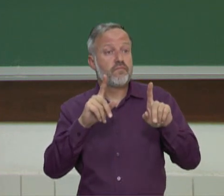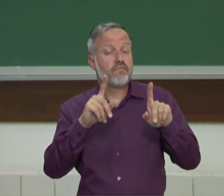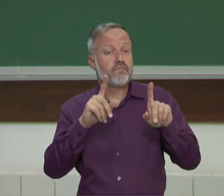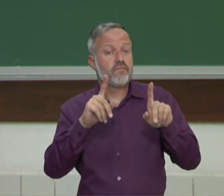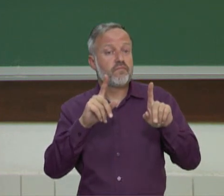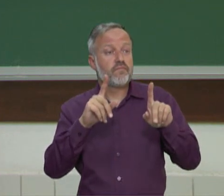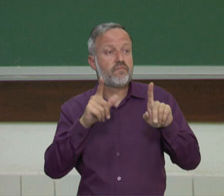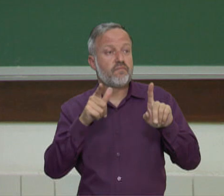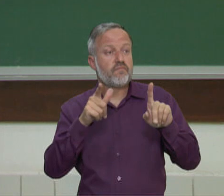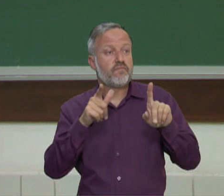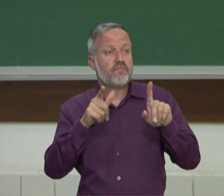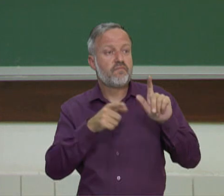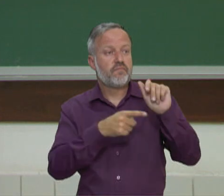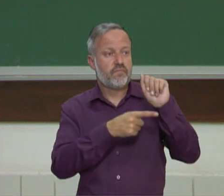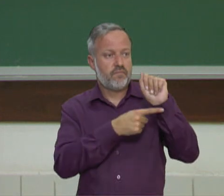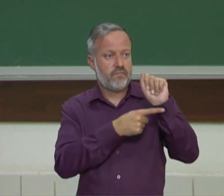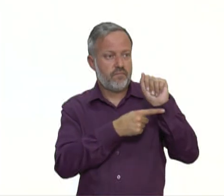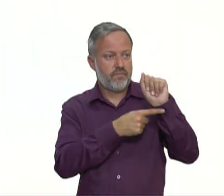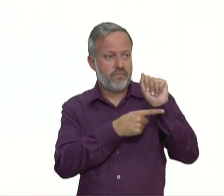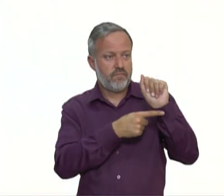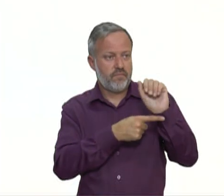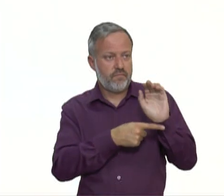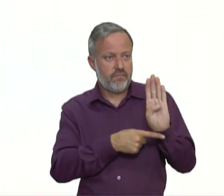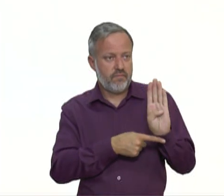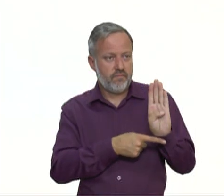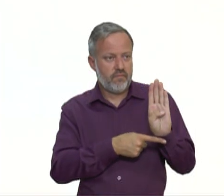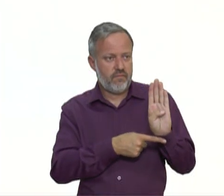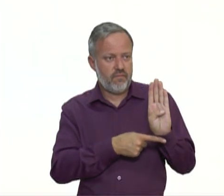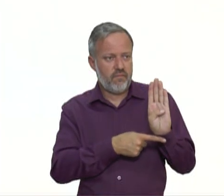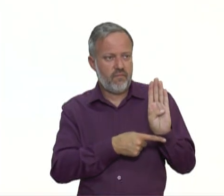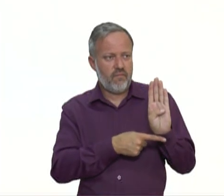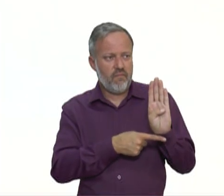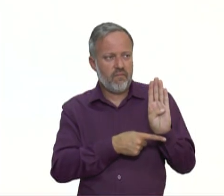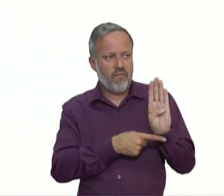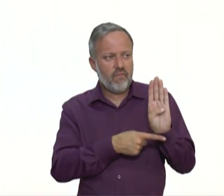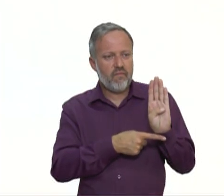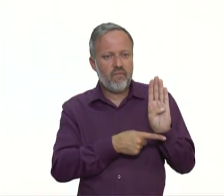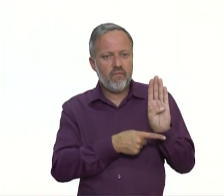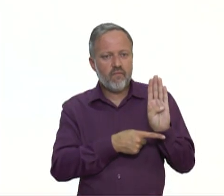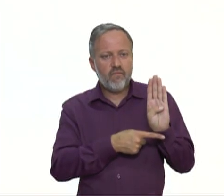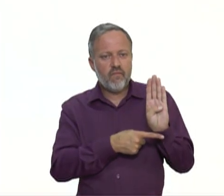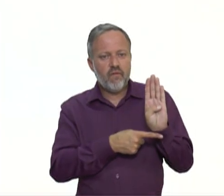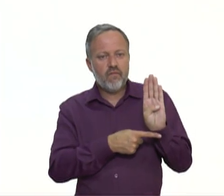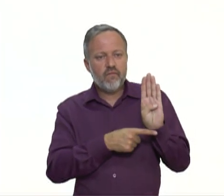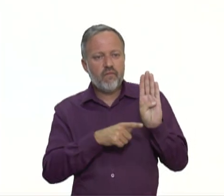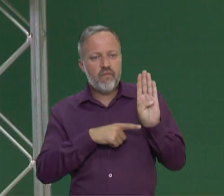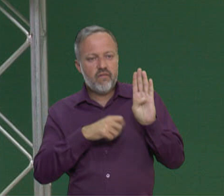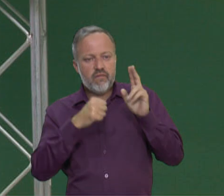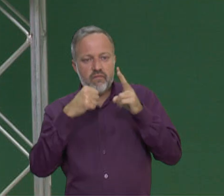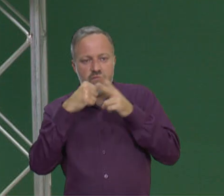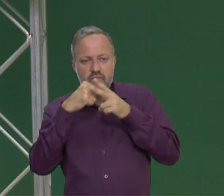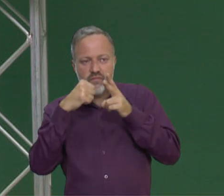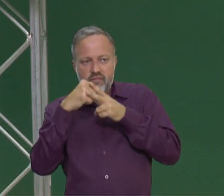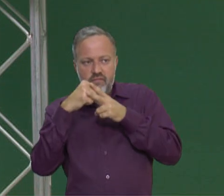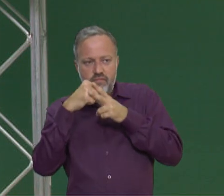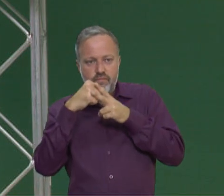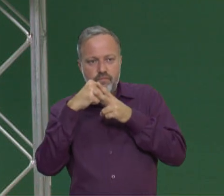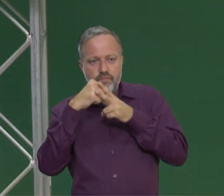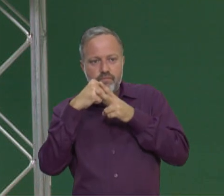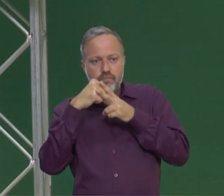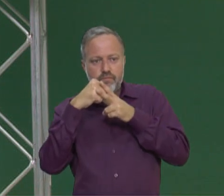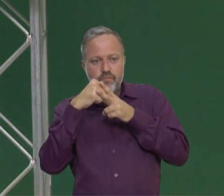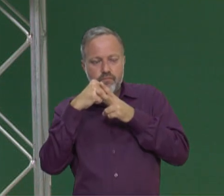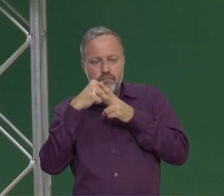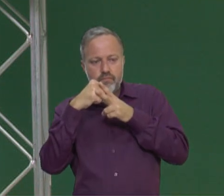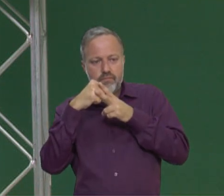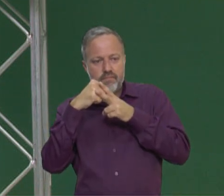qual alternativa escolher? Tá aqui, ó, gente. Um desses verbos está no infinitivo, enquanto o outro